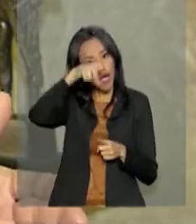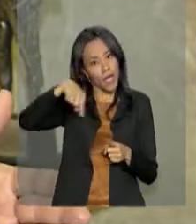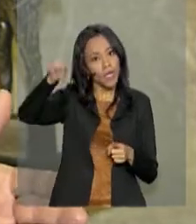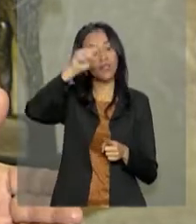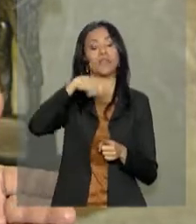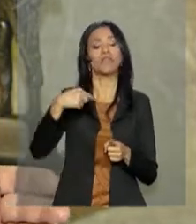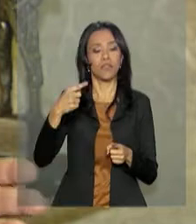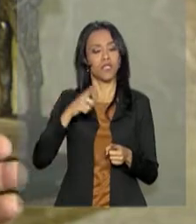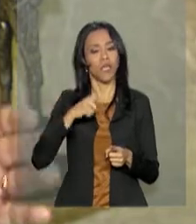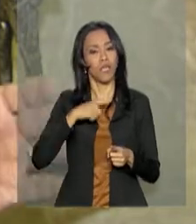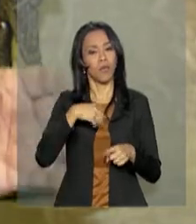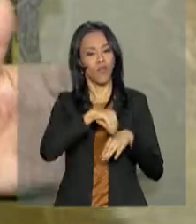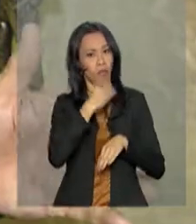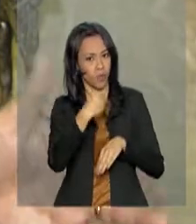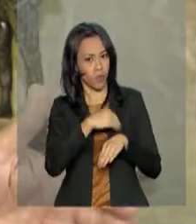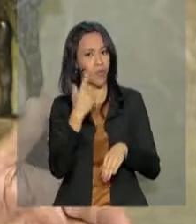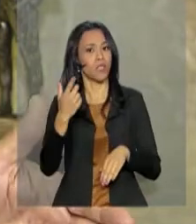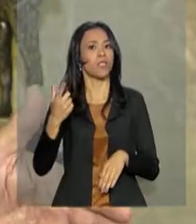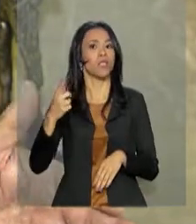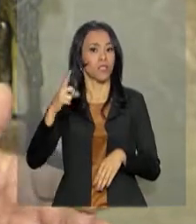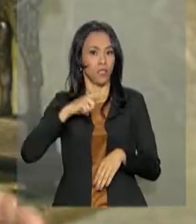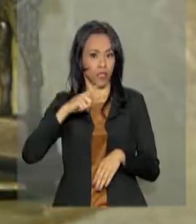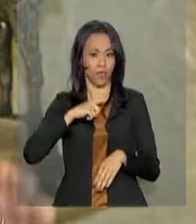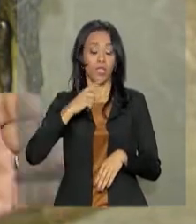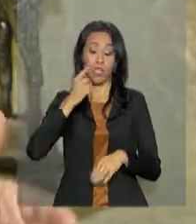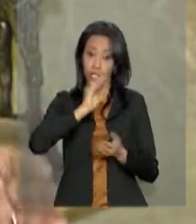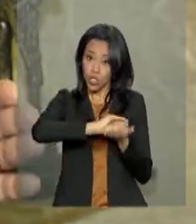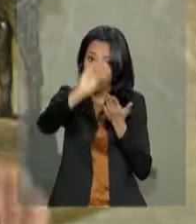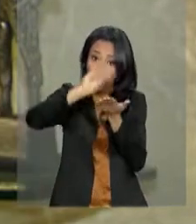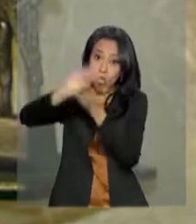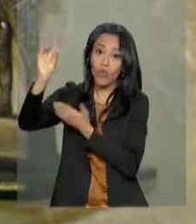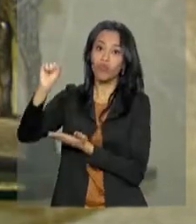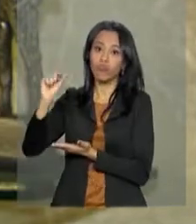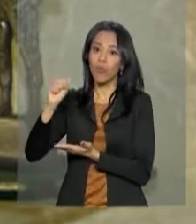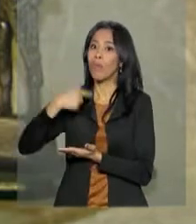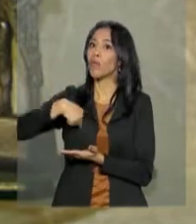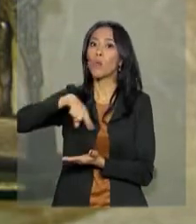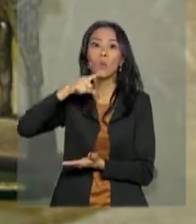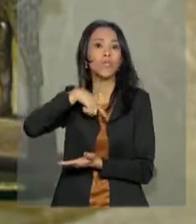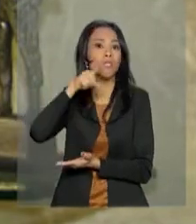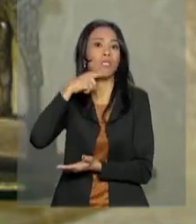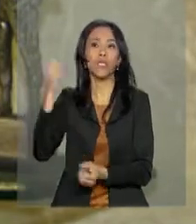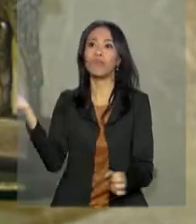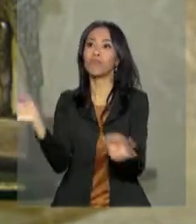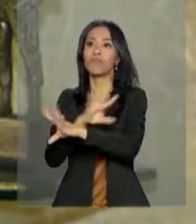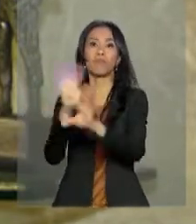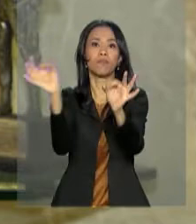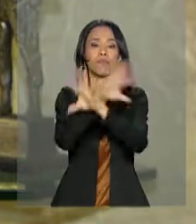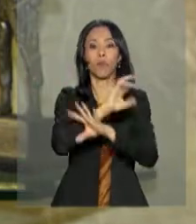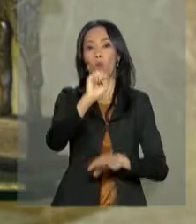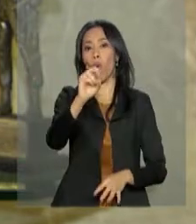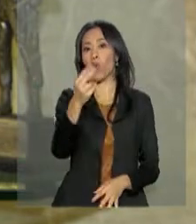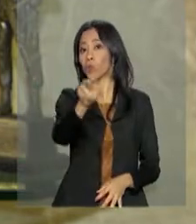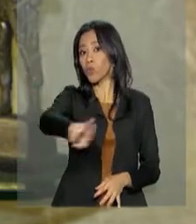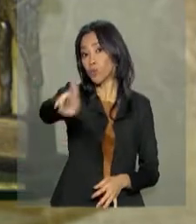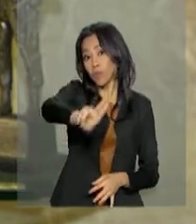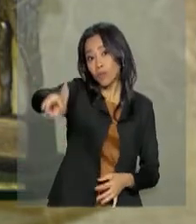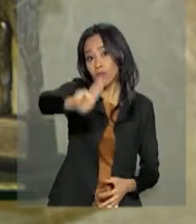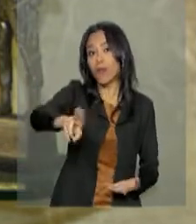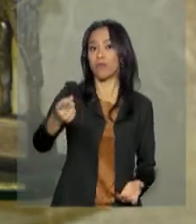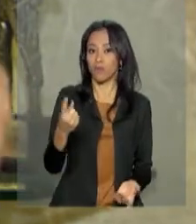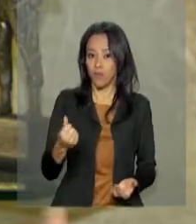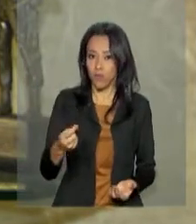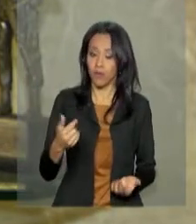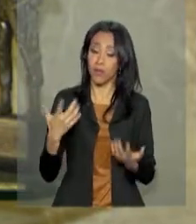as informações recursos vultuosos doença e não conseguiam concluir usar o recurso porque não tinham projetos